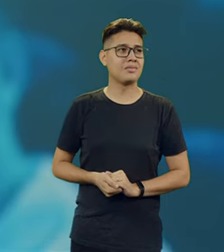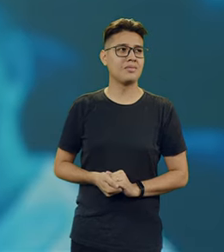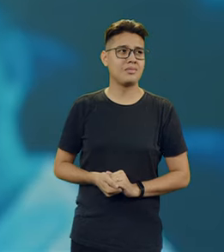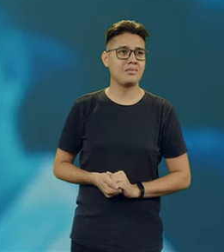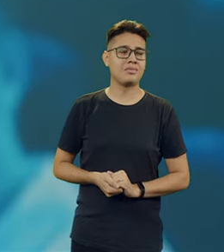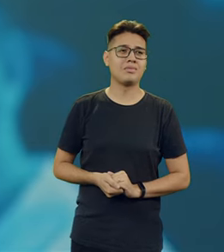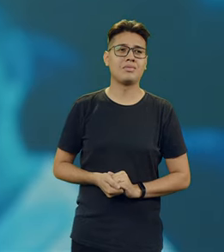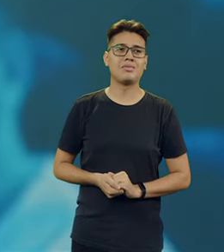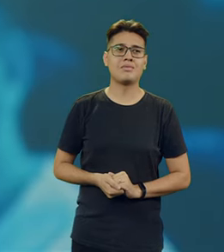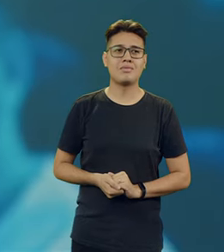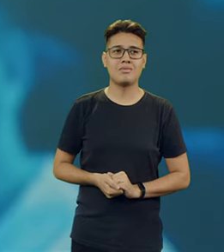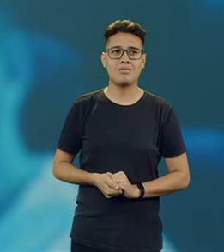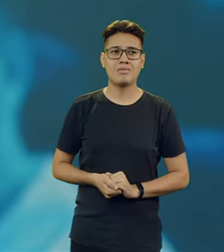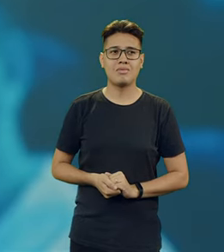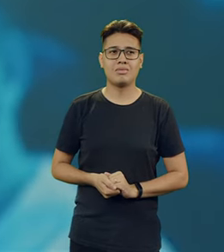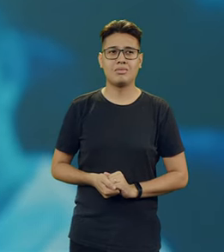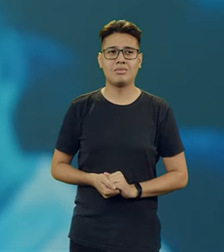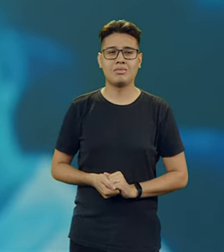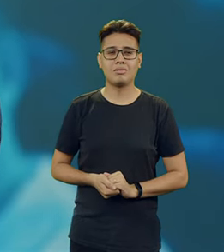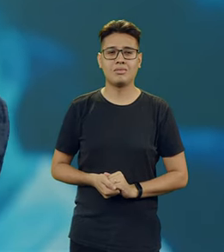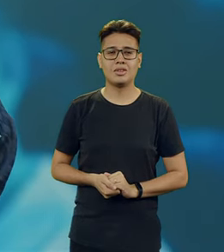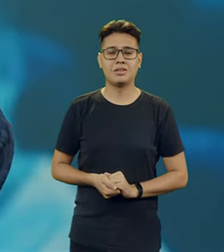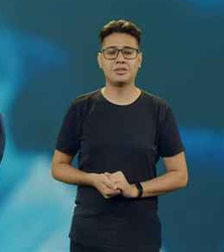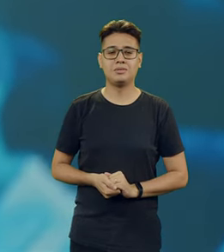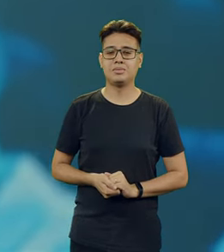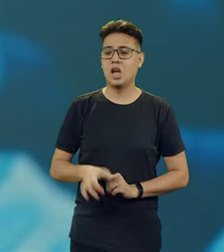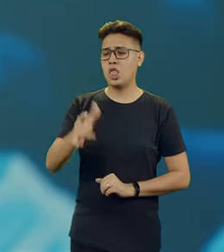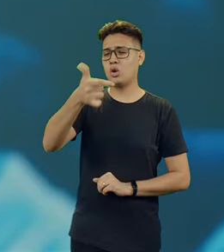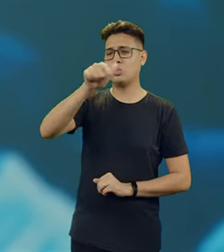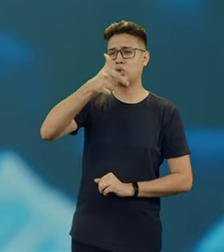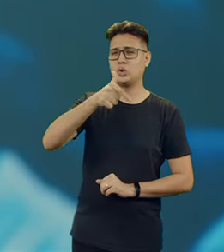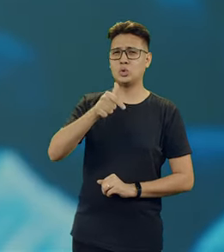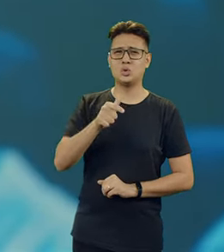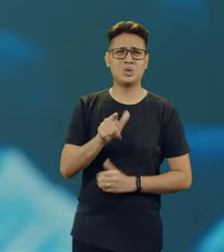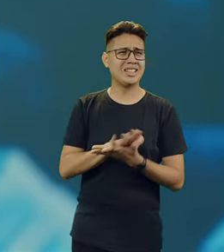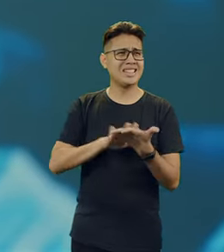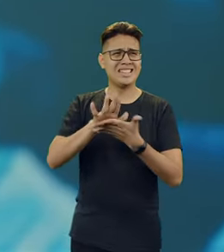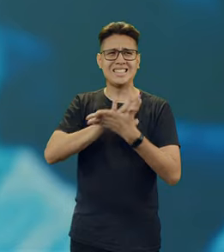intervenção ou méritos de homens.